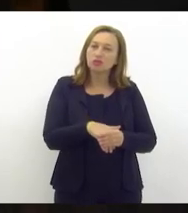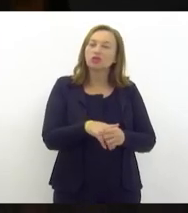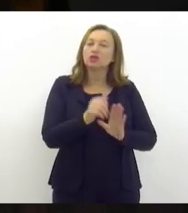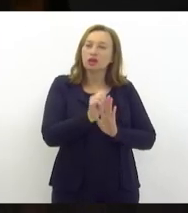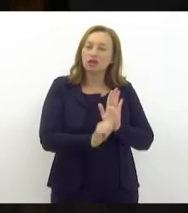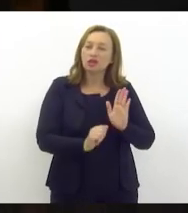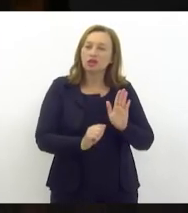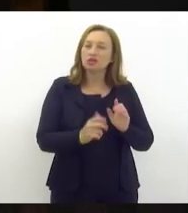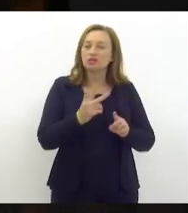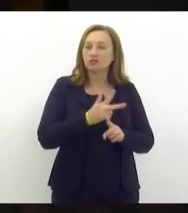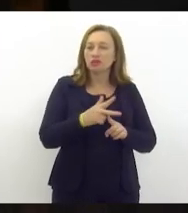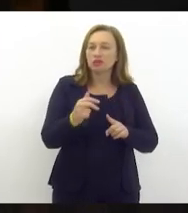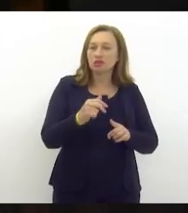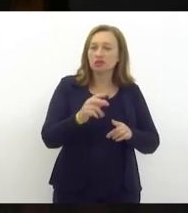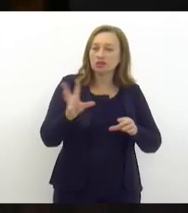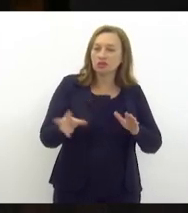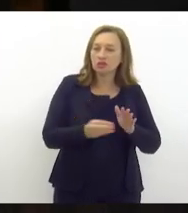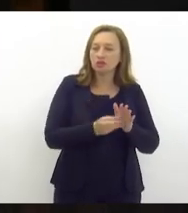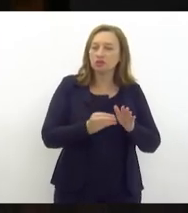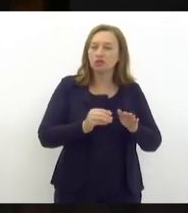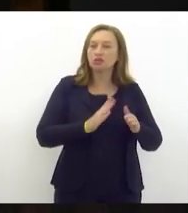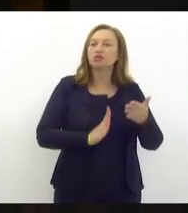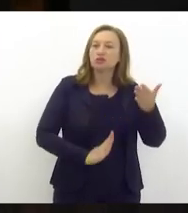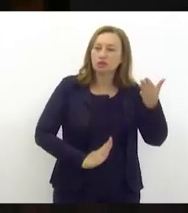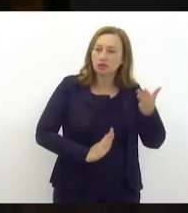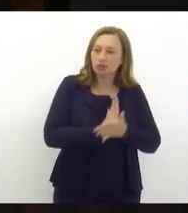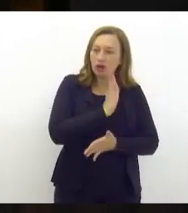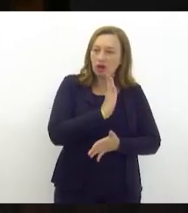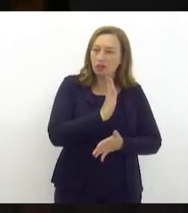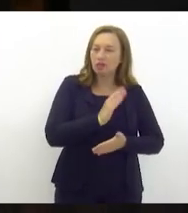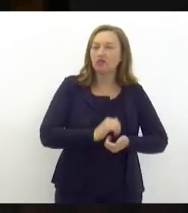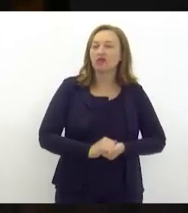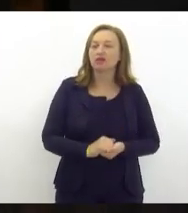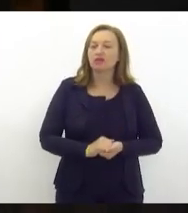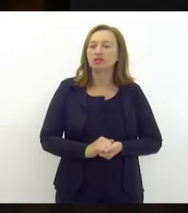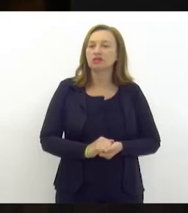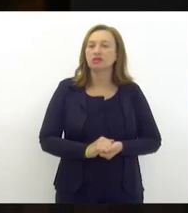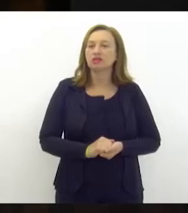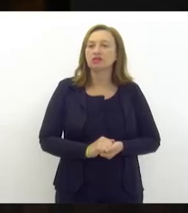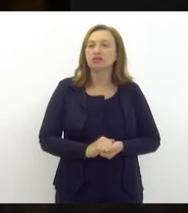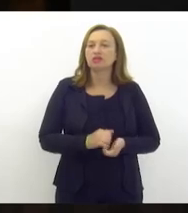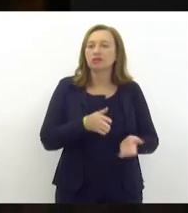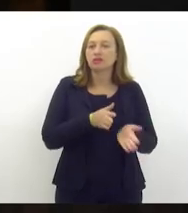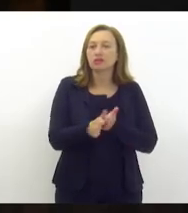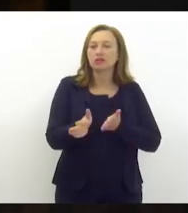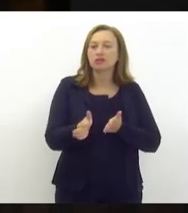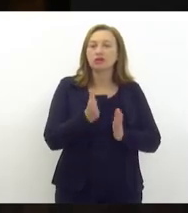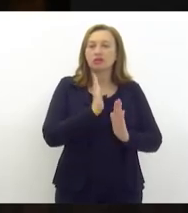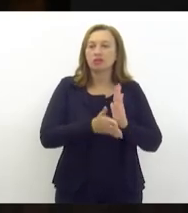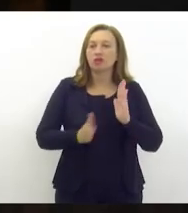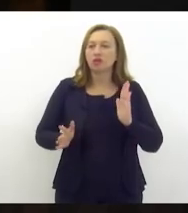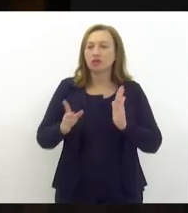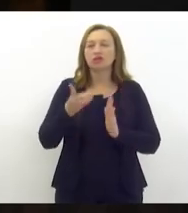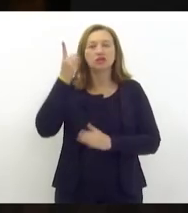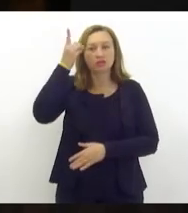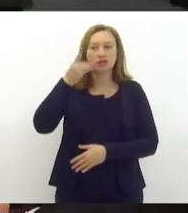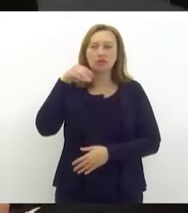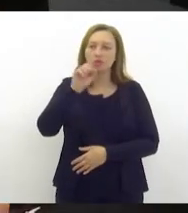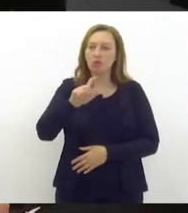do vencido. Assim emendado. Senhores que aprovam, permaneçam como estão. Aprovado. Vai autógrafo. Pela ordem, presidente. Deputado